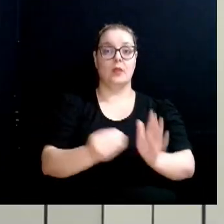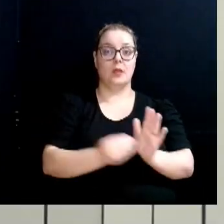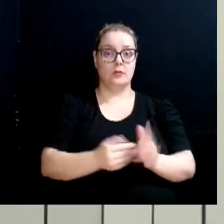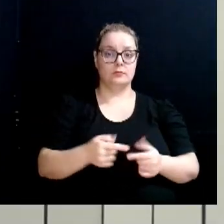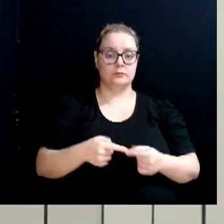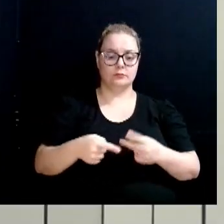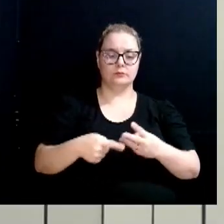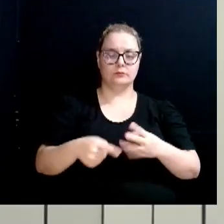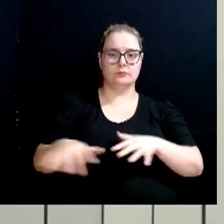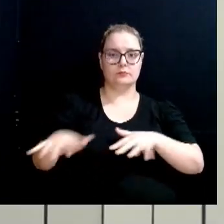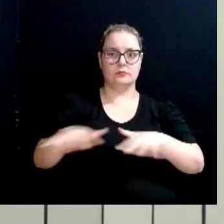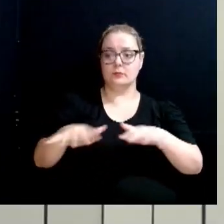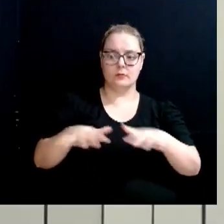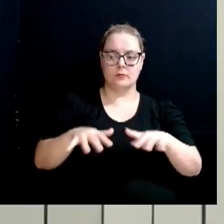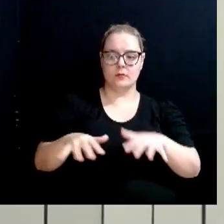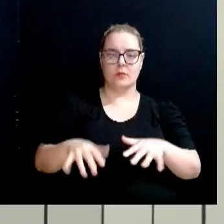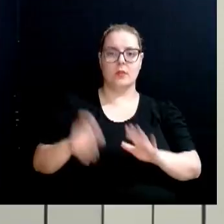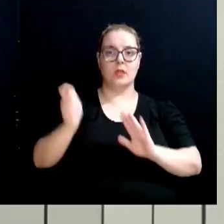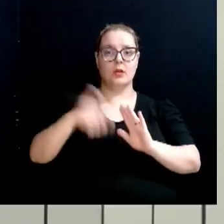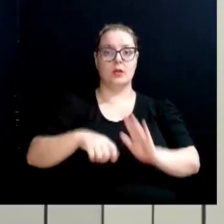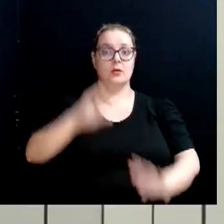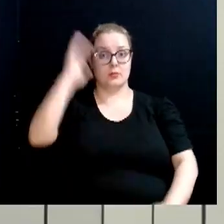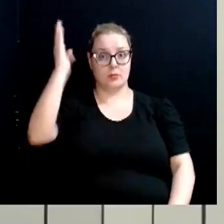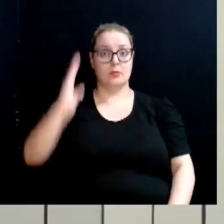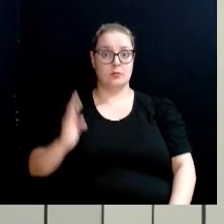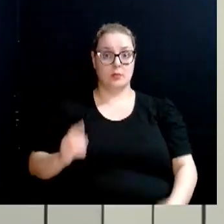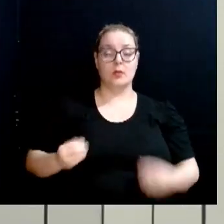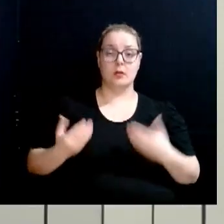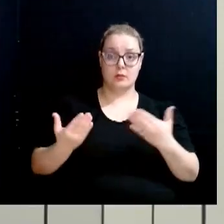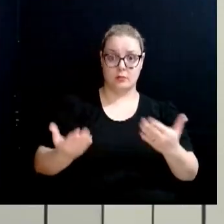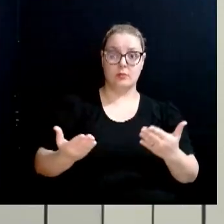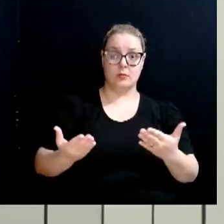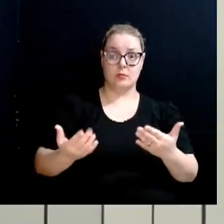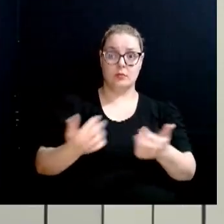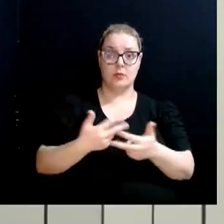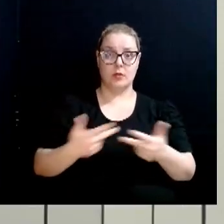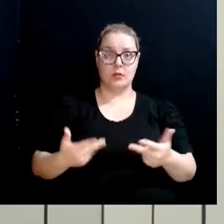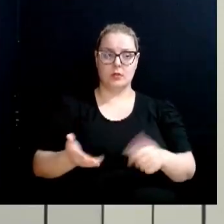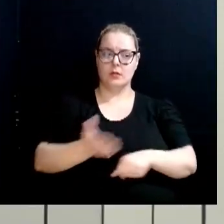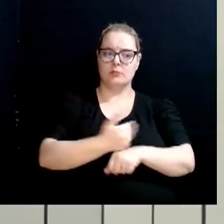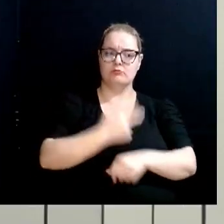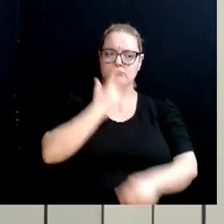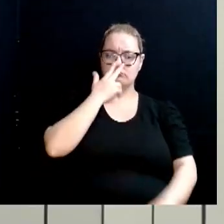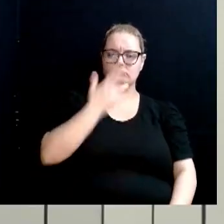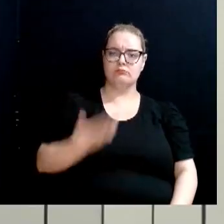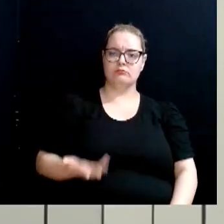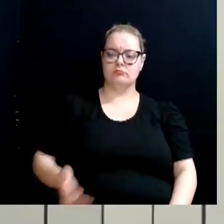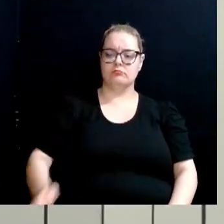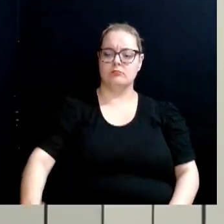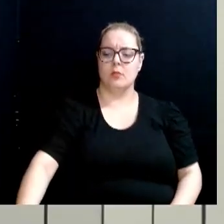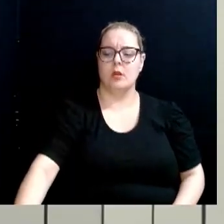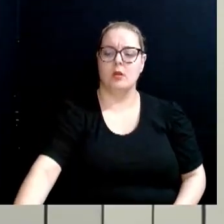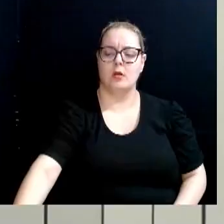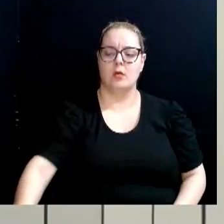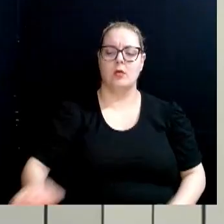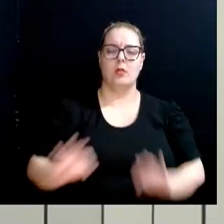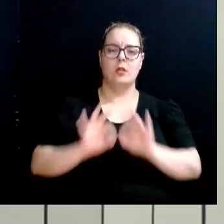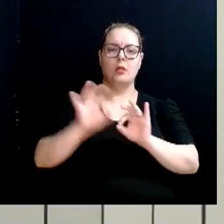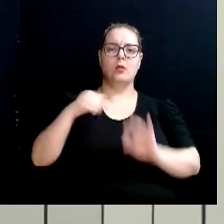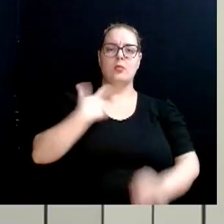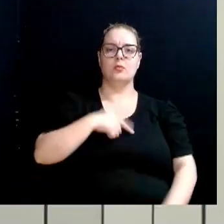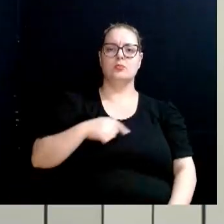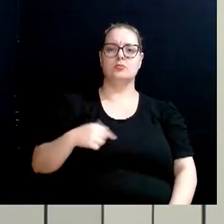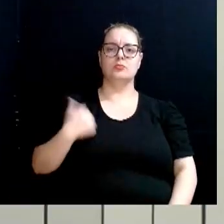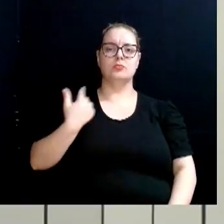terra registrados no Brasil trouxeram algo o que antes parecia estar bem longe de nós. Afinal, o